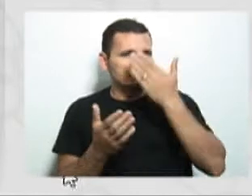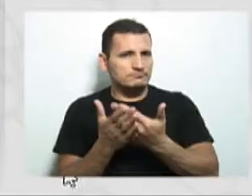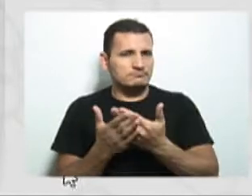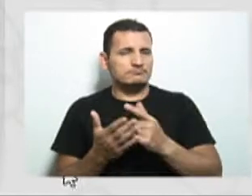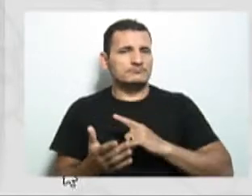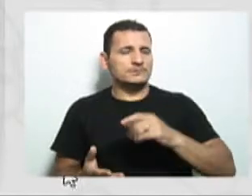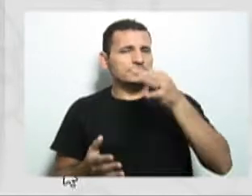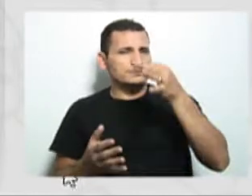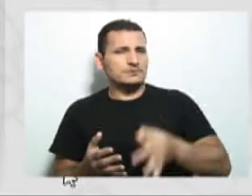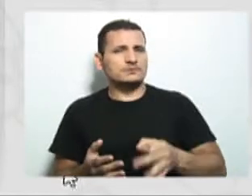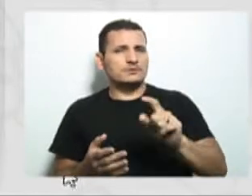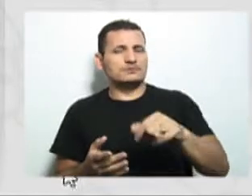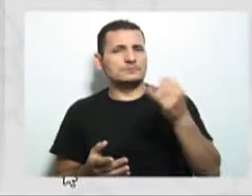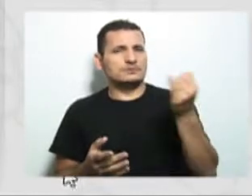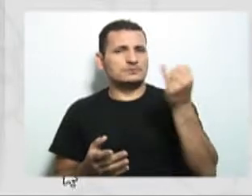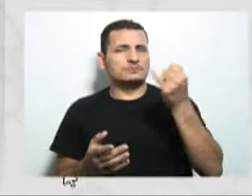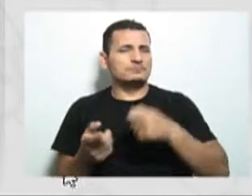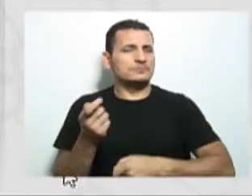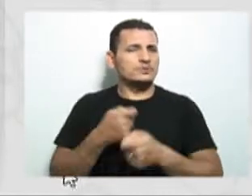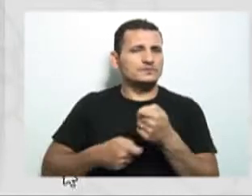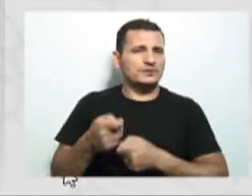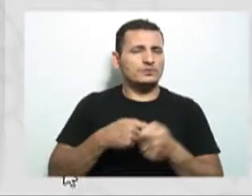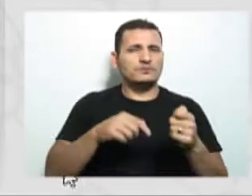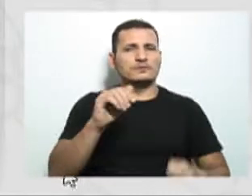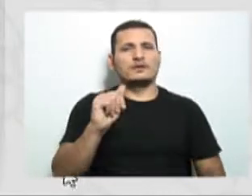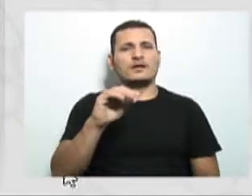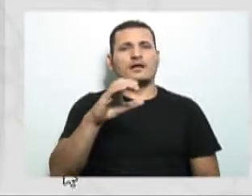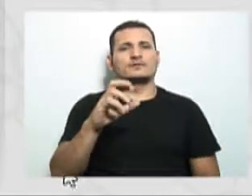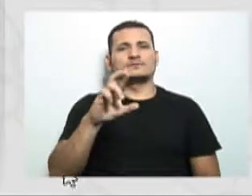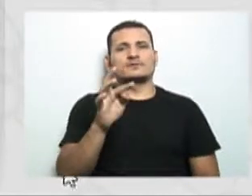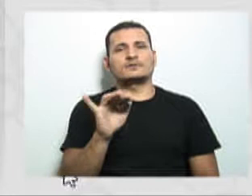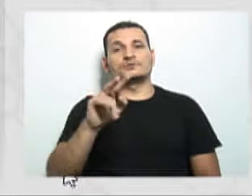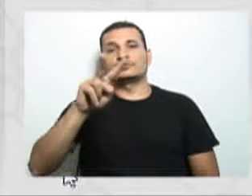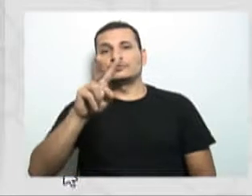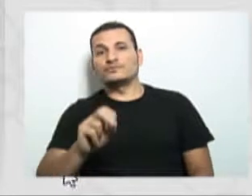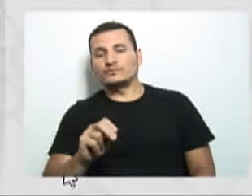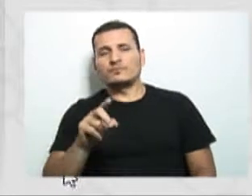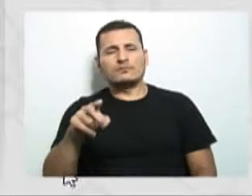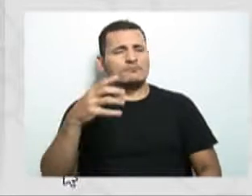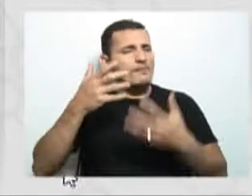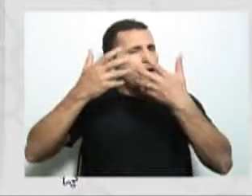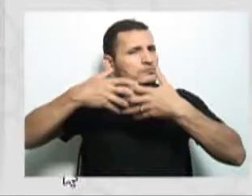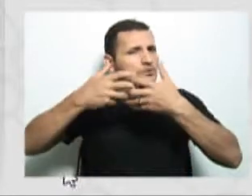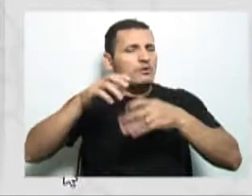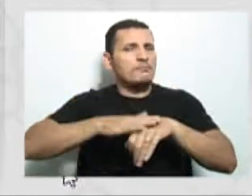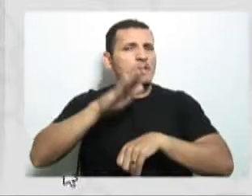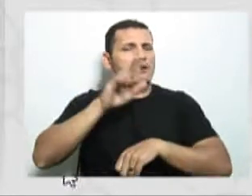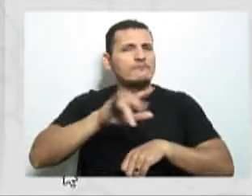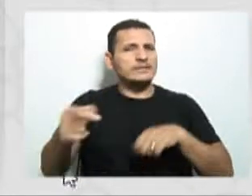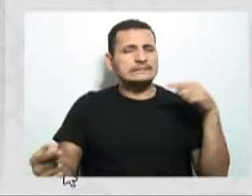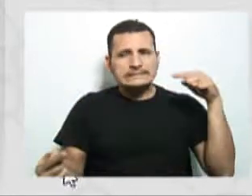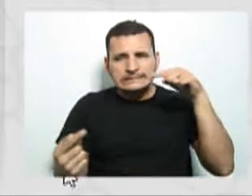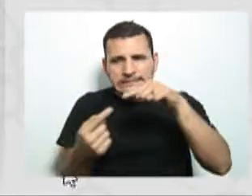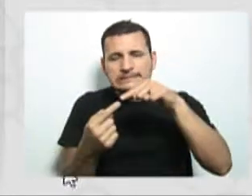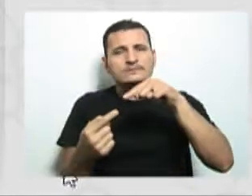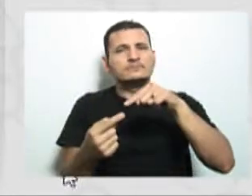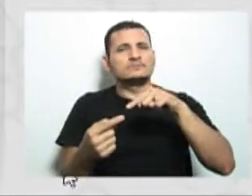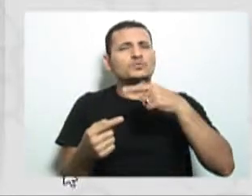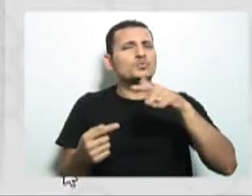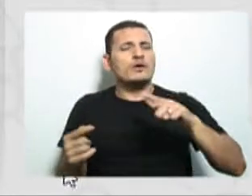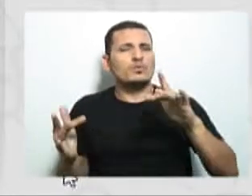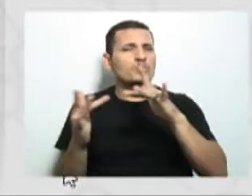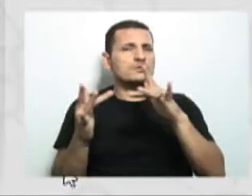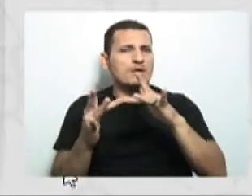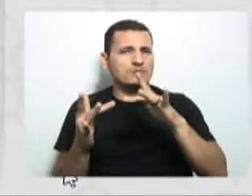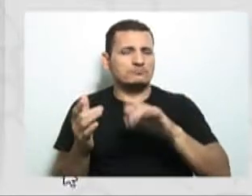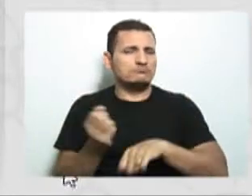É fundamental. O negociador assertivo é aquele mais racional, vai no ponto certo. ele não quer mimimi, ele não quer contato emocional,